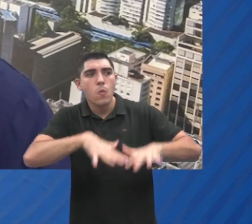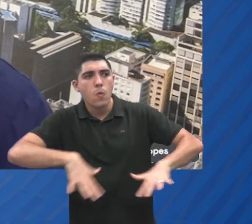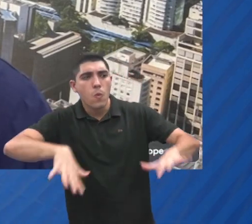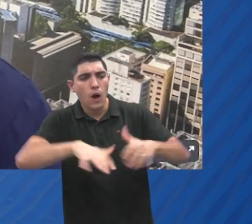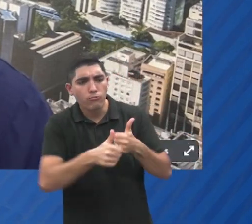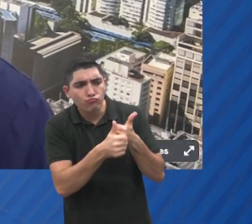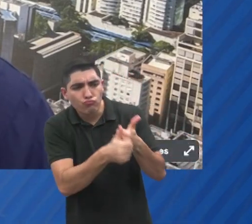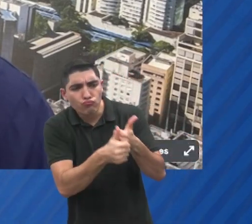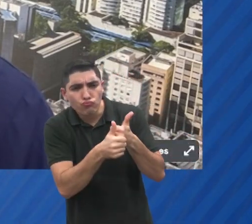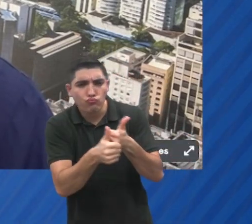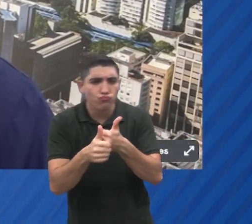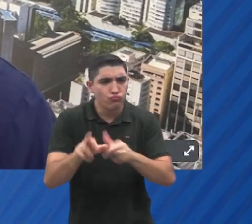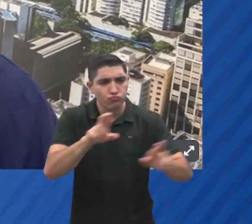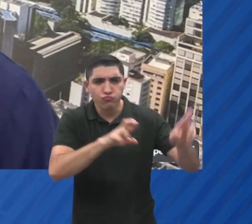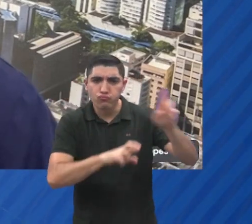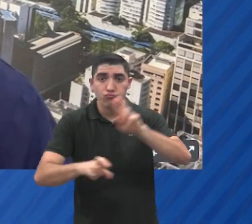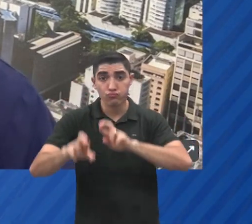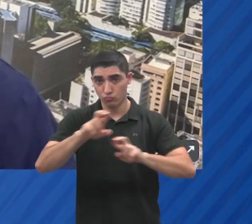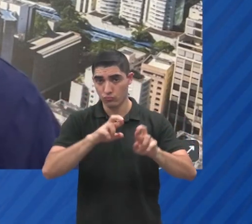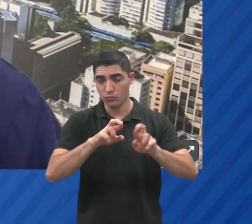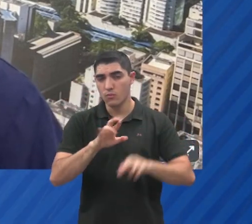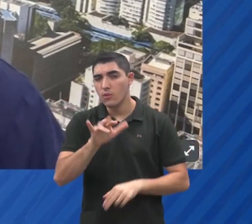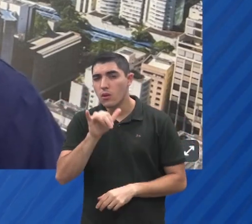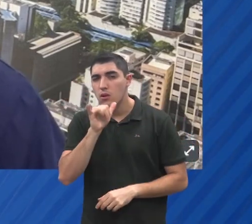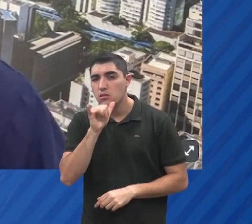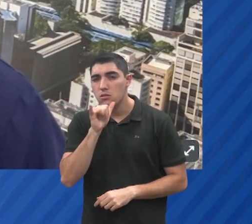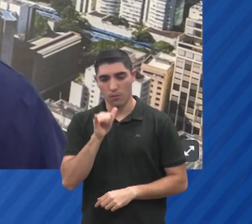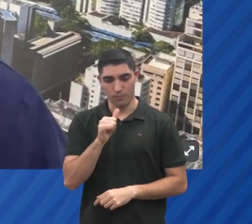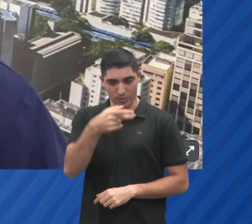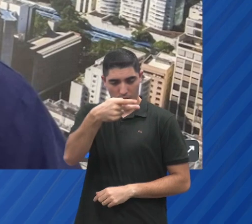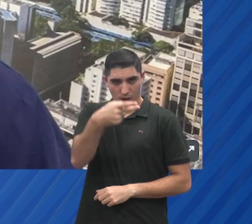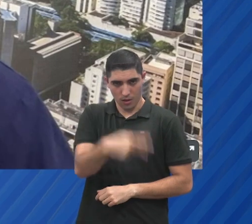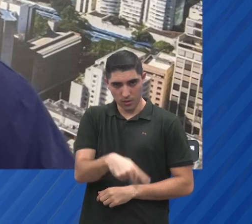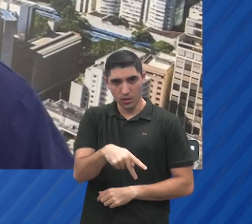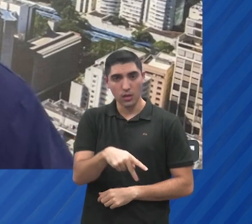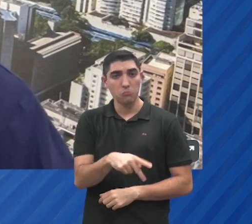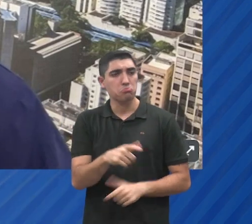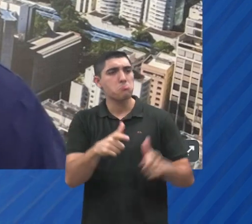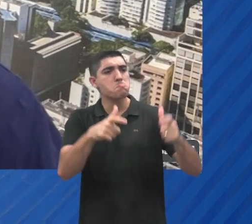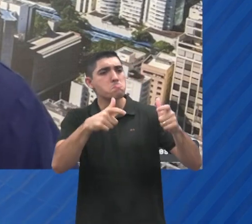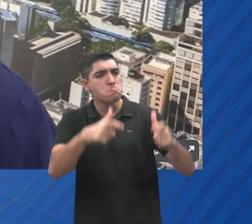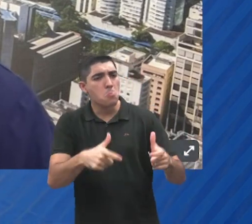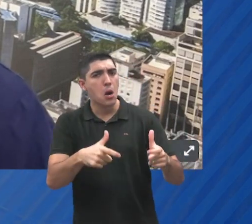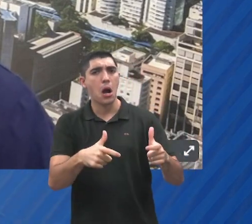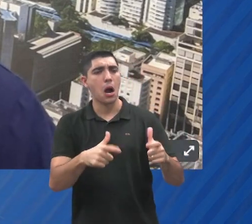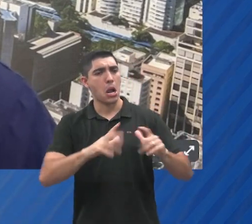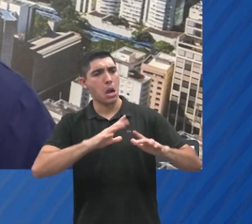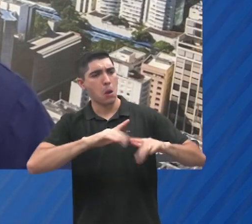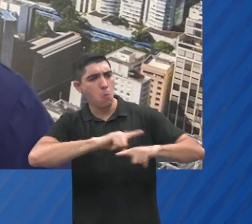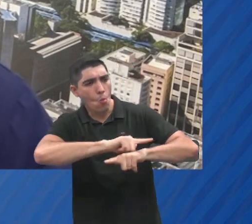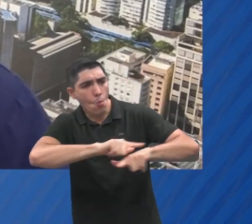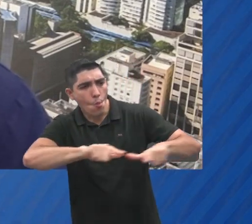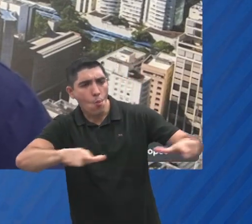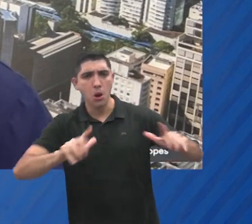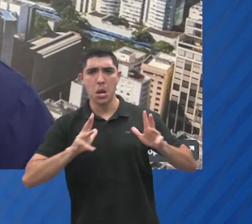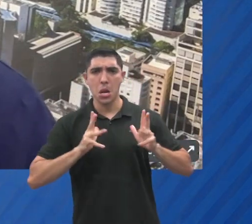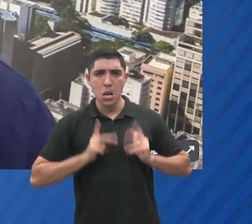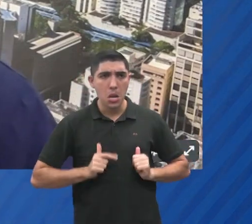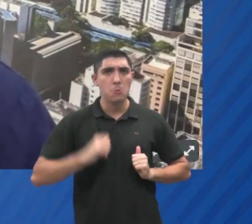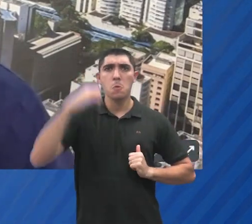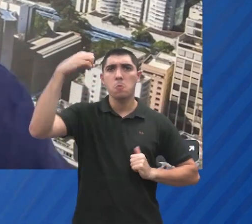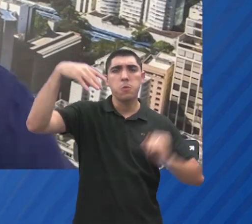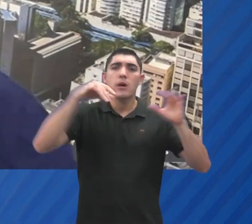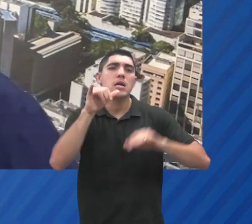onde a gente está. É perceptível que quando a gente está num ambiente limpo, iluminado, com um certo grau